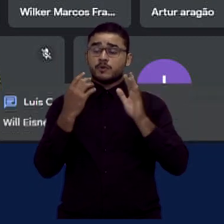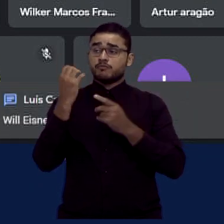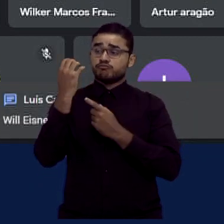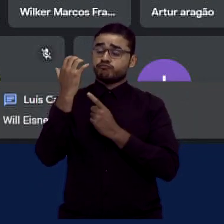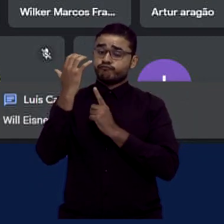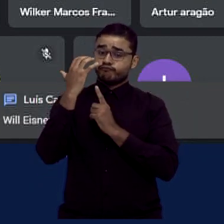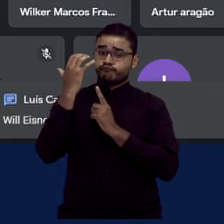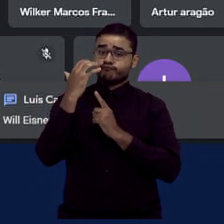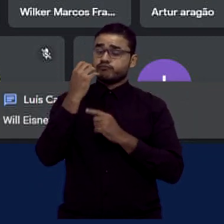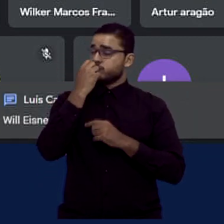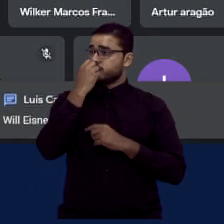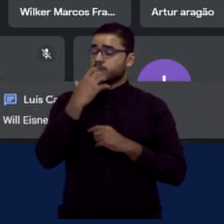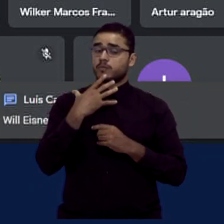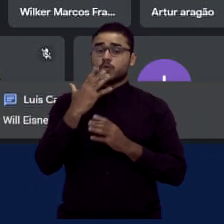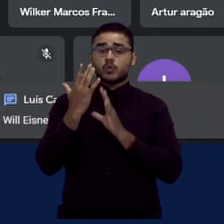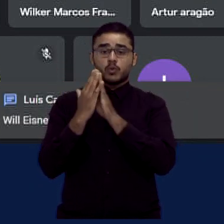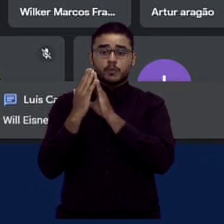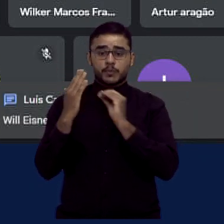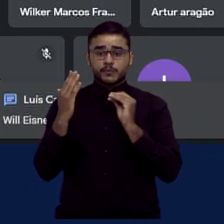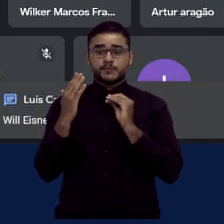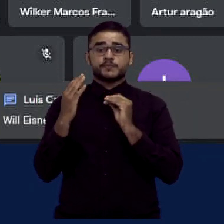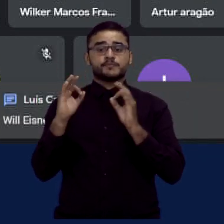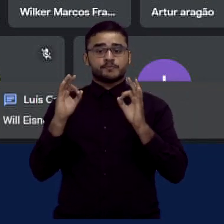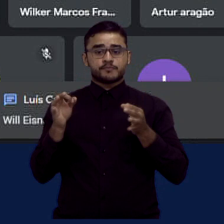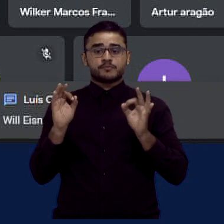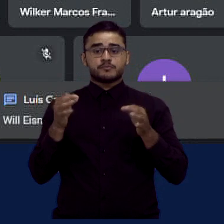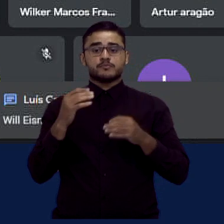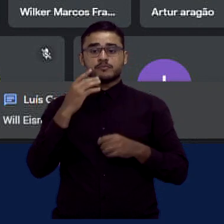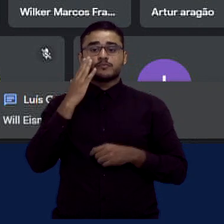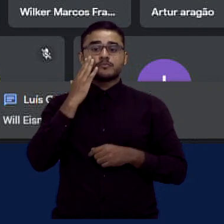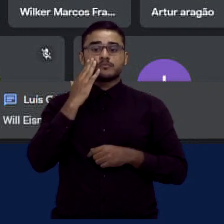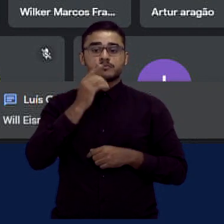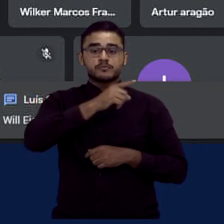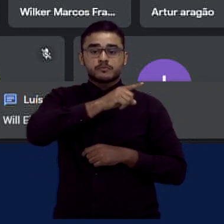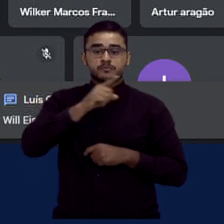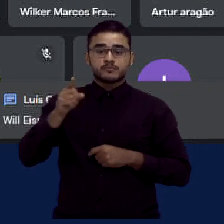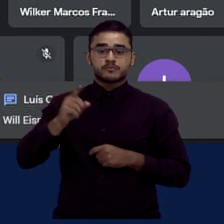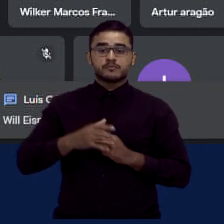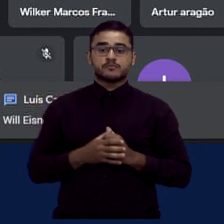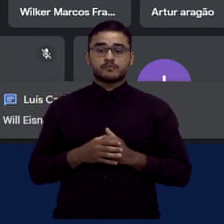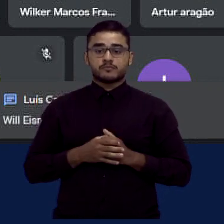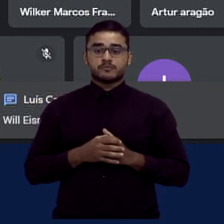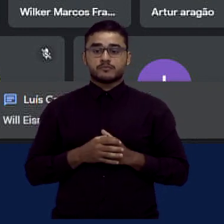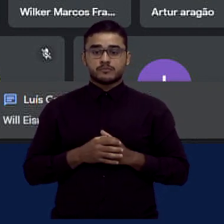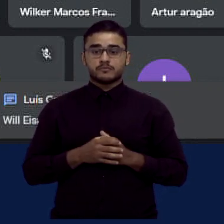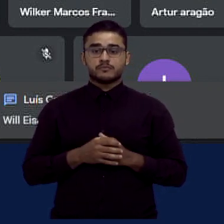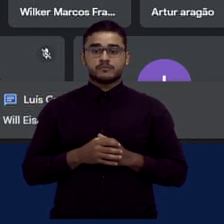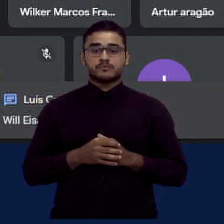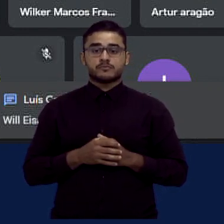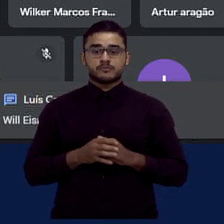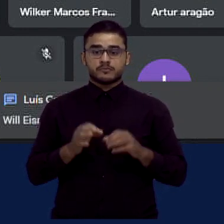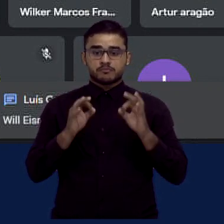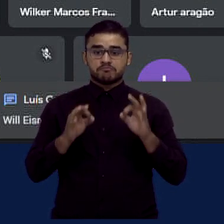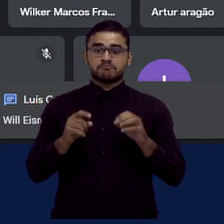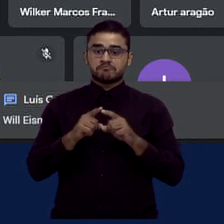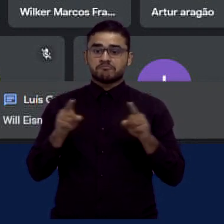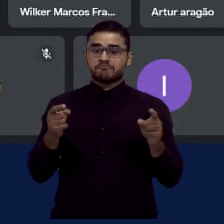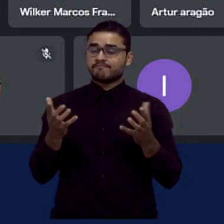bastante e que vale a pena conhecer o trabalho dele mesmo. Foi um